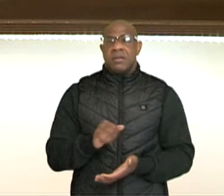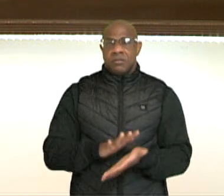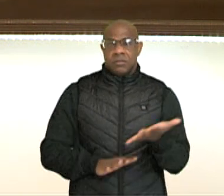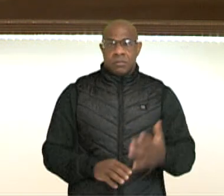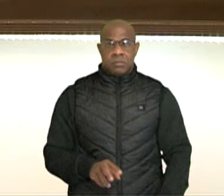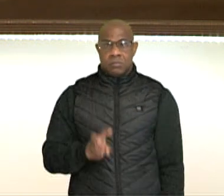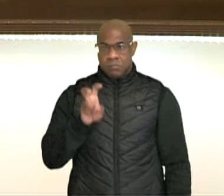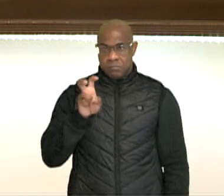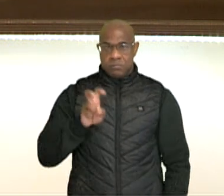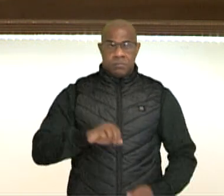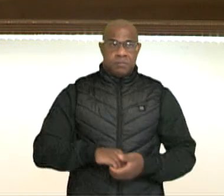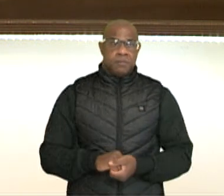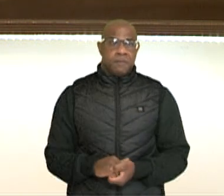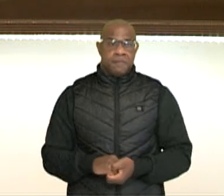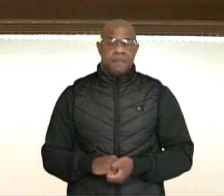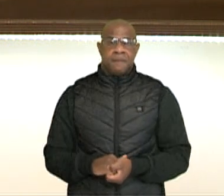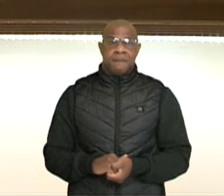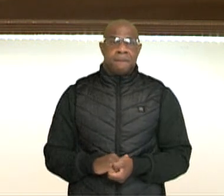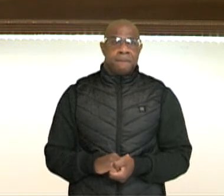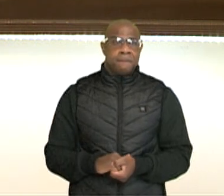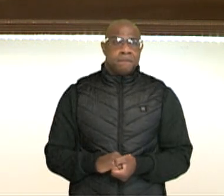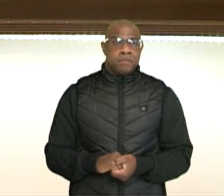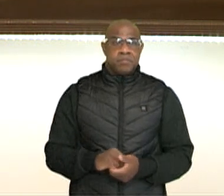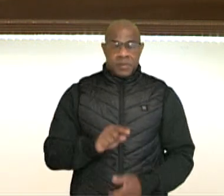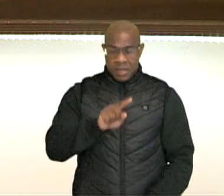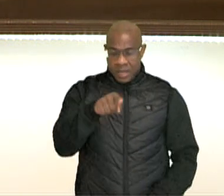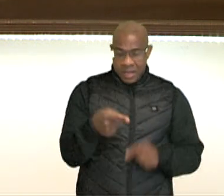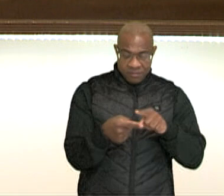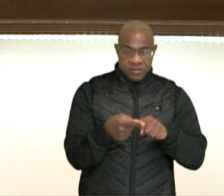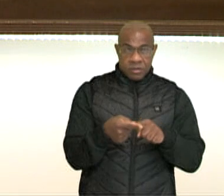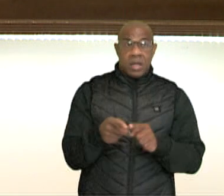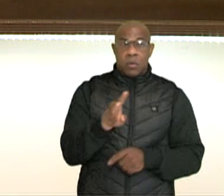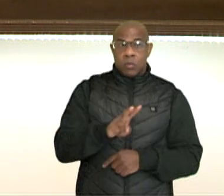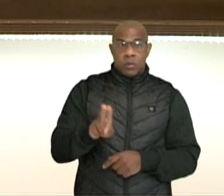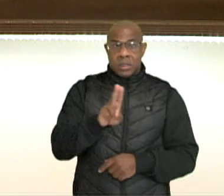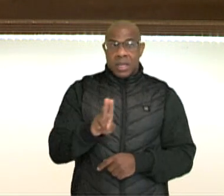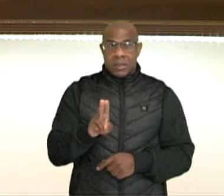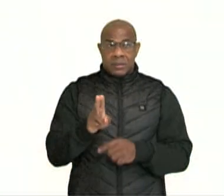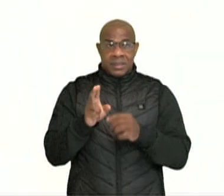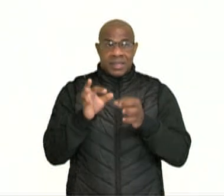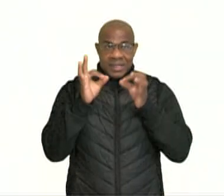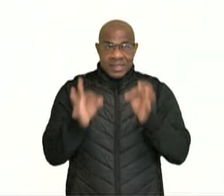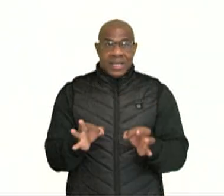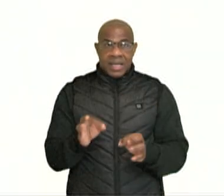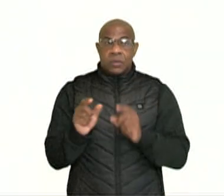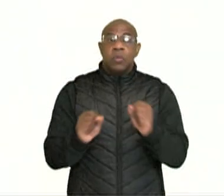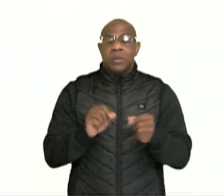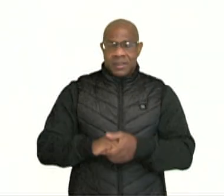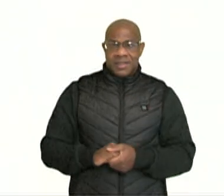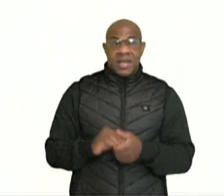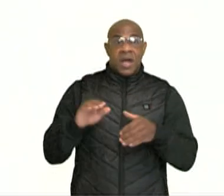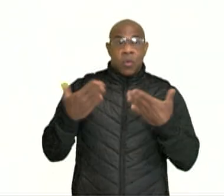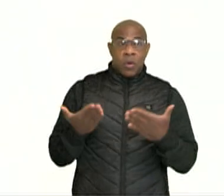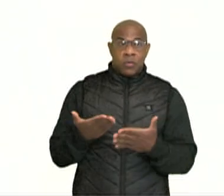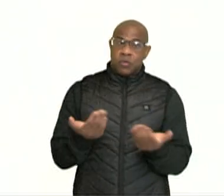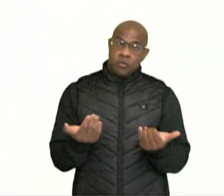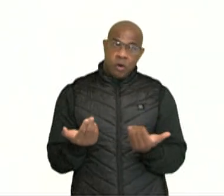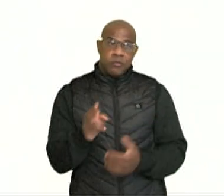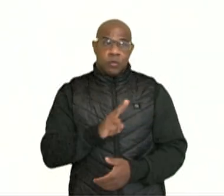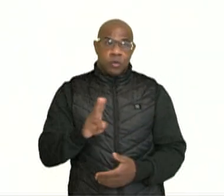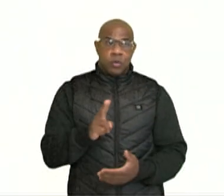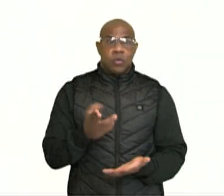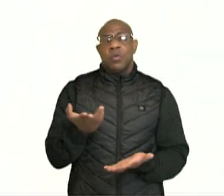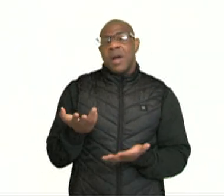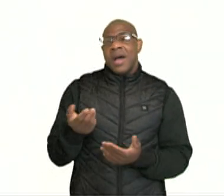Atividade de número 5, vamos reler. A vírgula foi corretamente empregada em quando era jovem usou aparelho ou